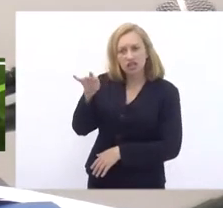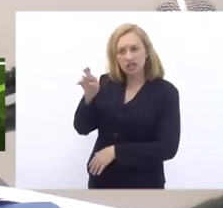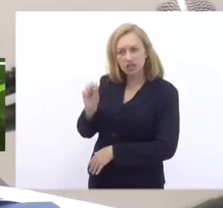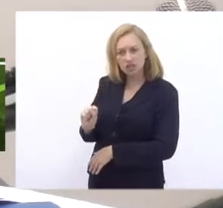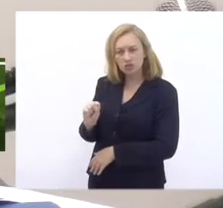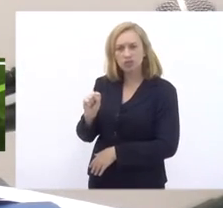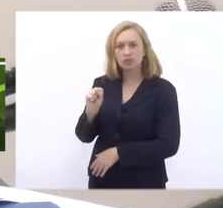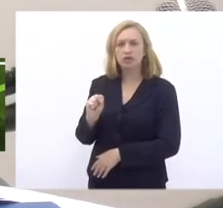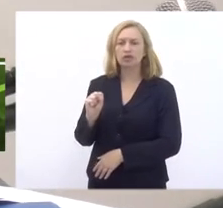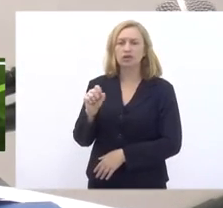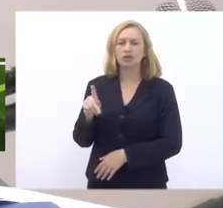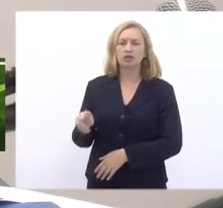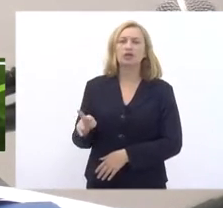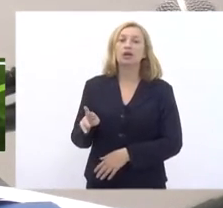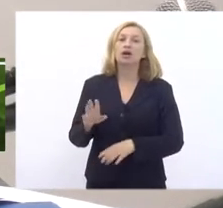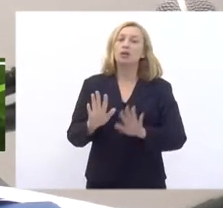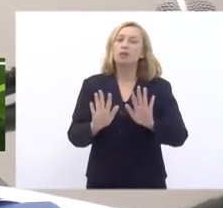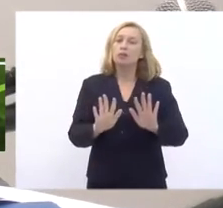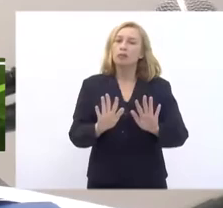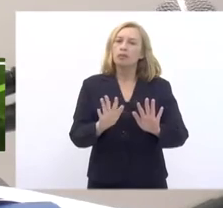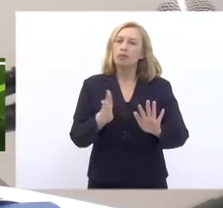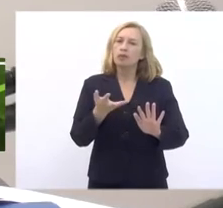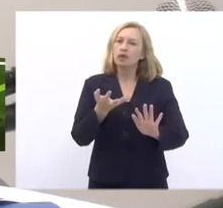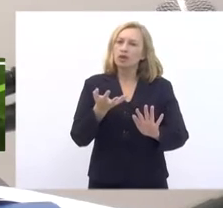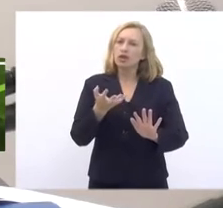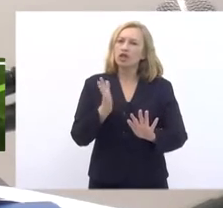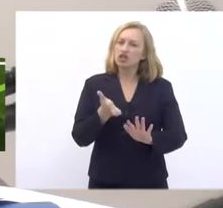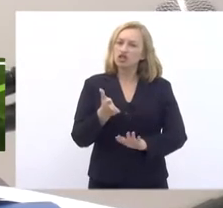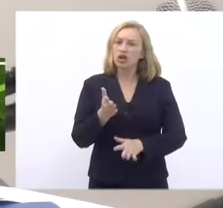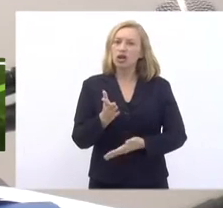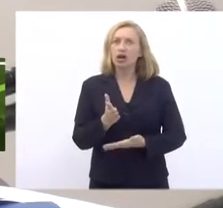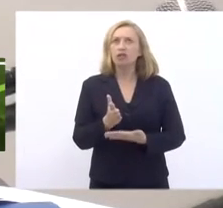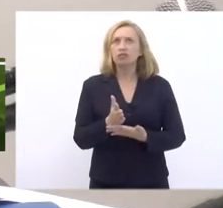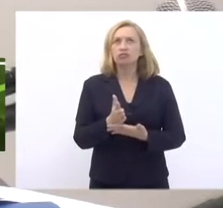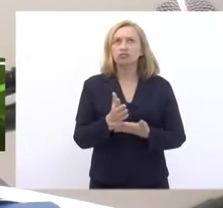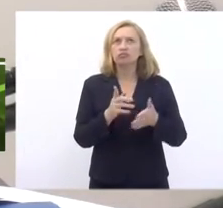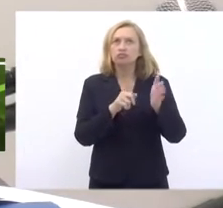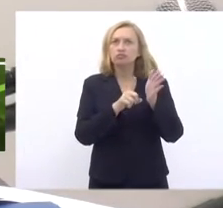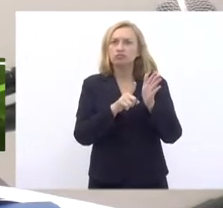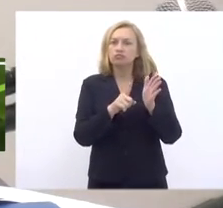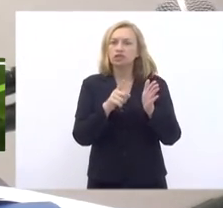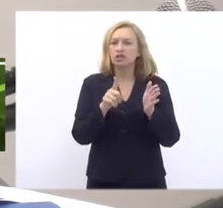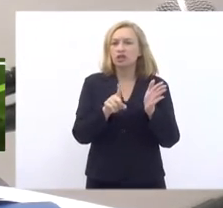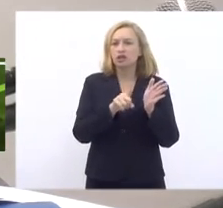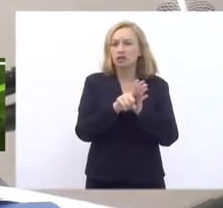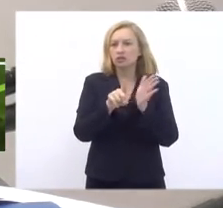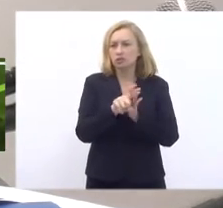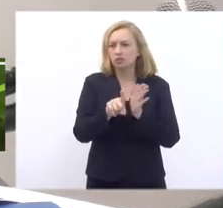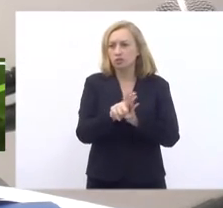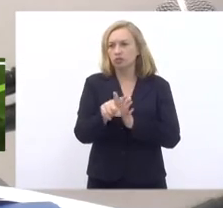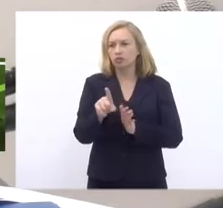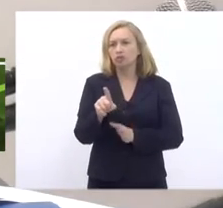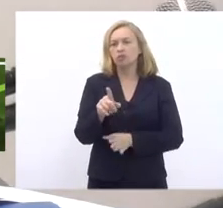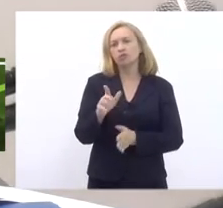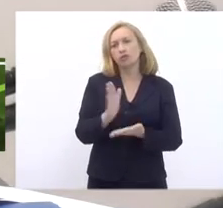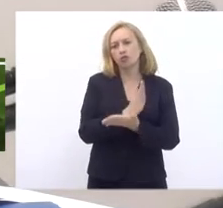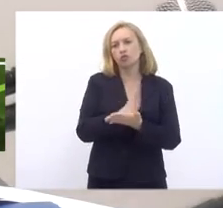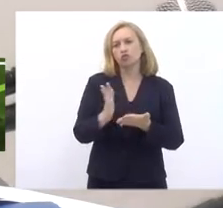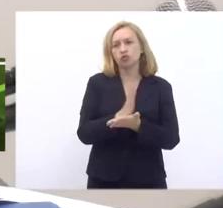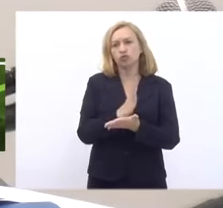para começar, mas queria já lançar algumas questões. Não é? Em primeiro